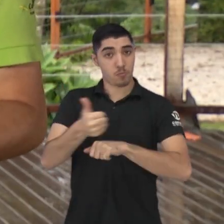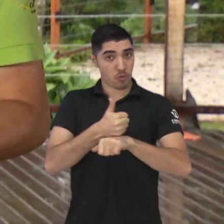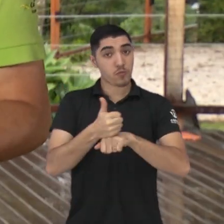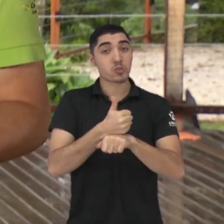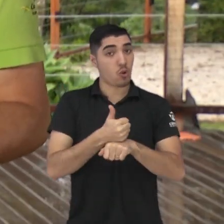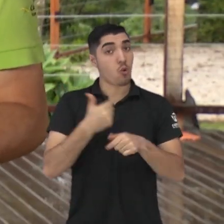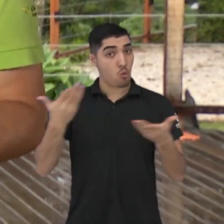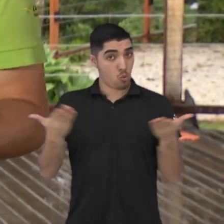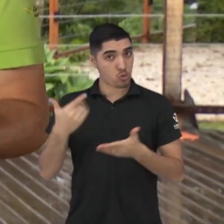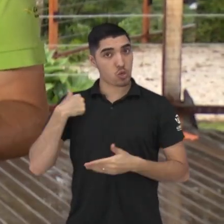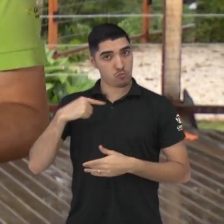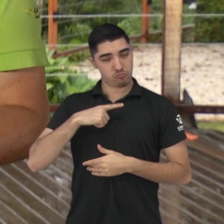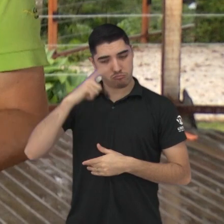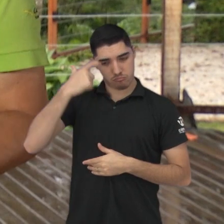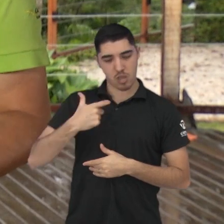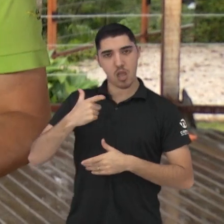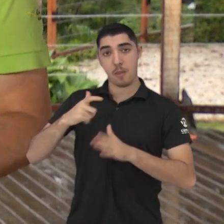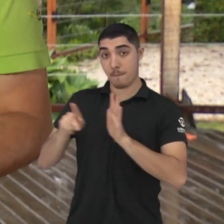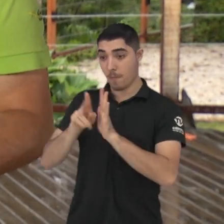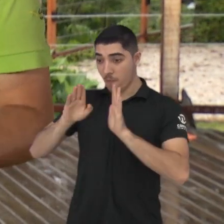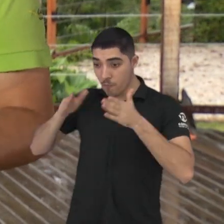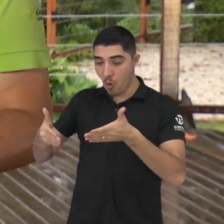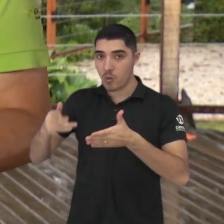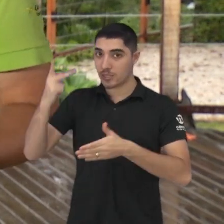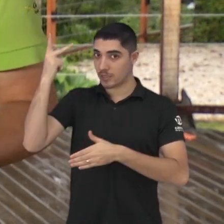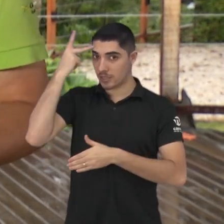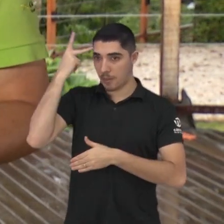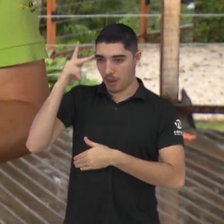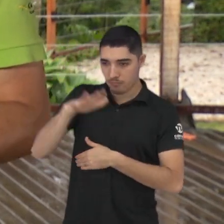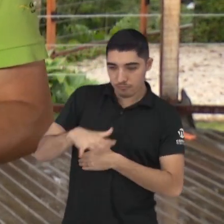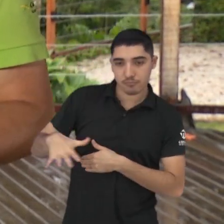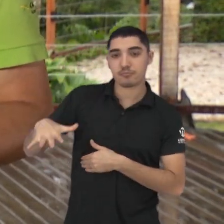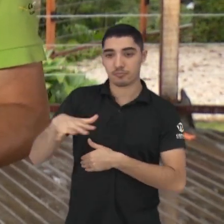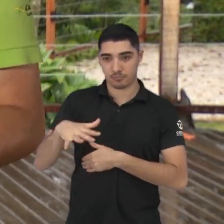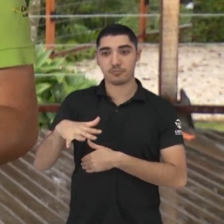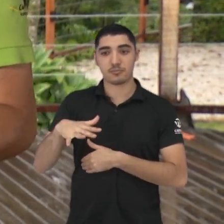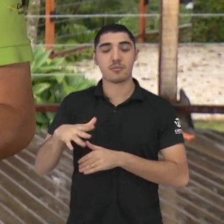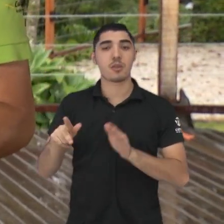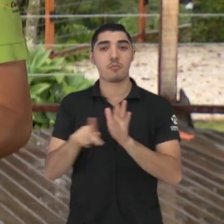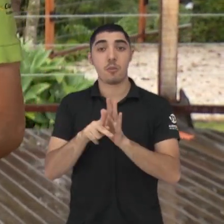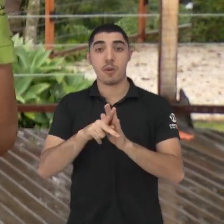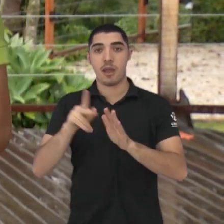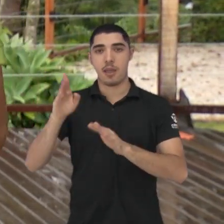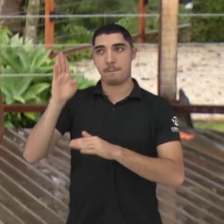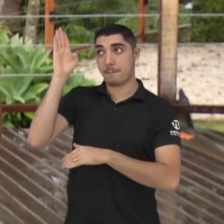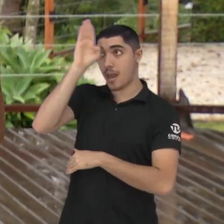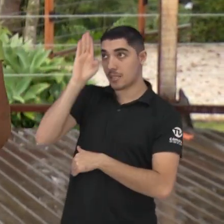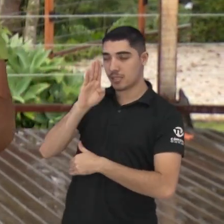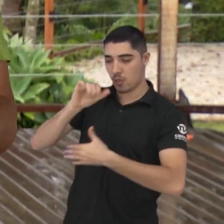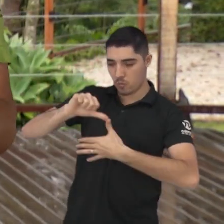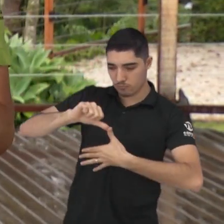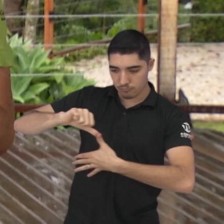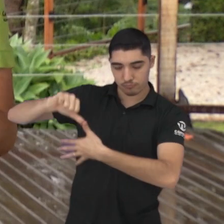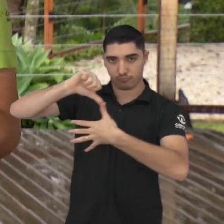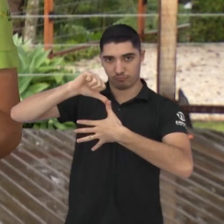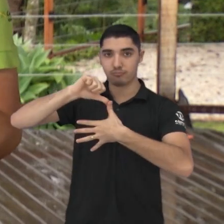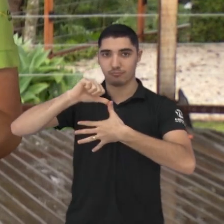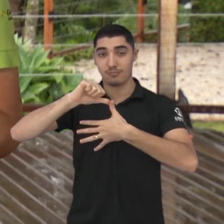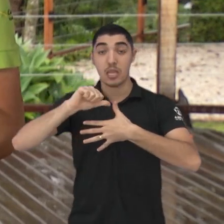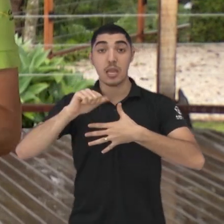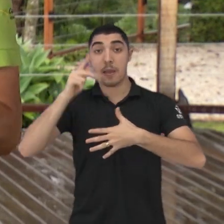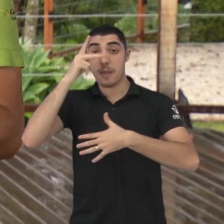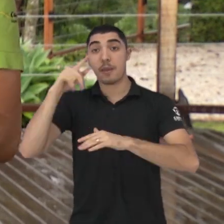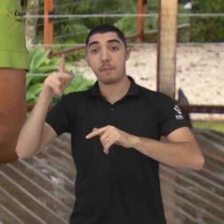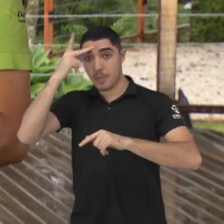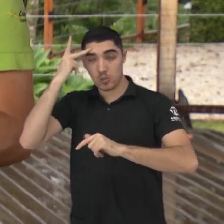sou especializado em Receptivo São Paulo, na credencial, excursão Brasil América do Sul. Então eu recebo as pessoas no estado de